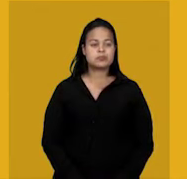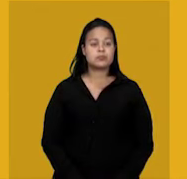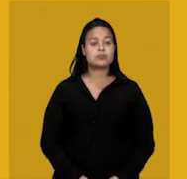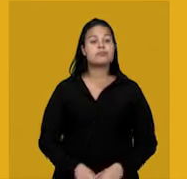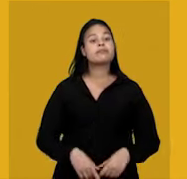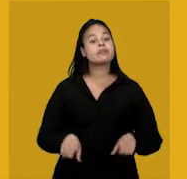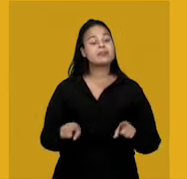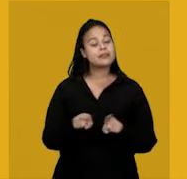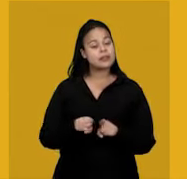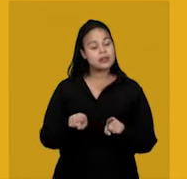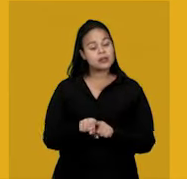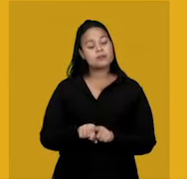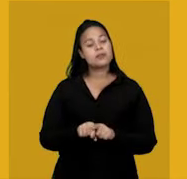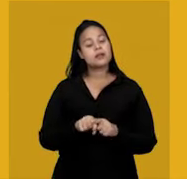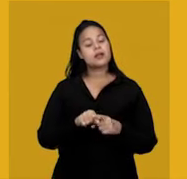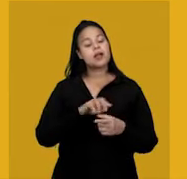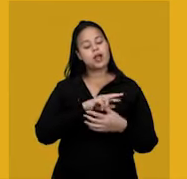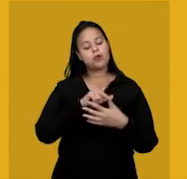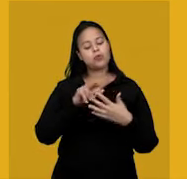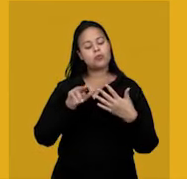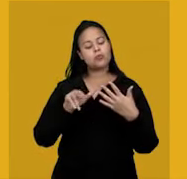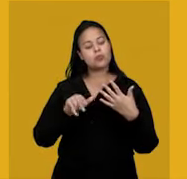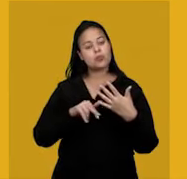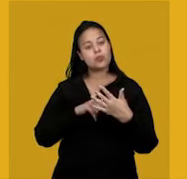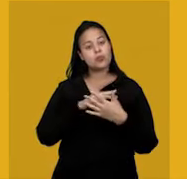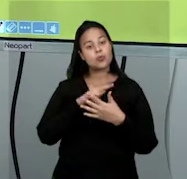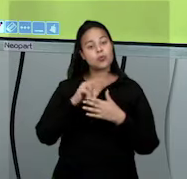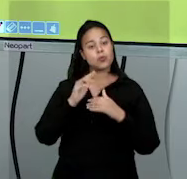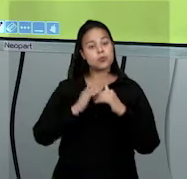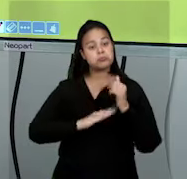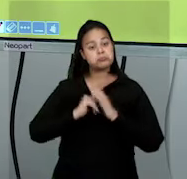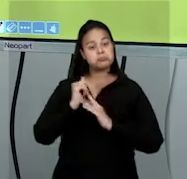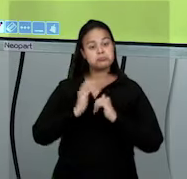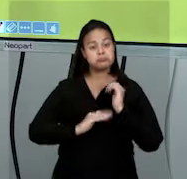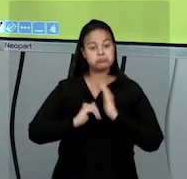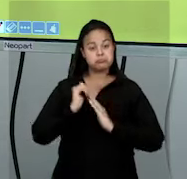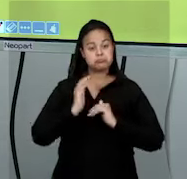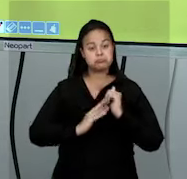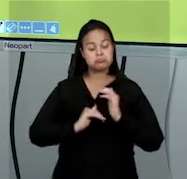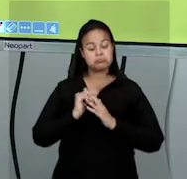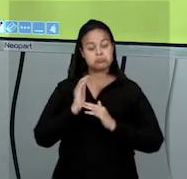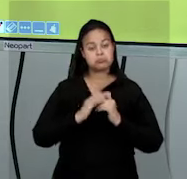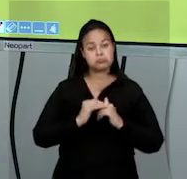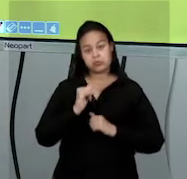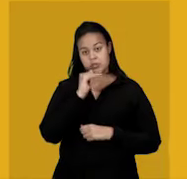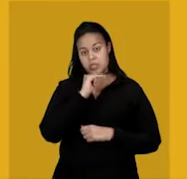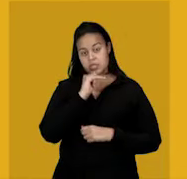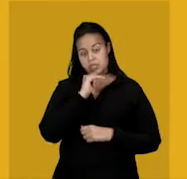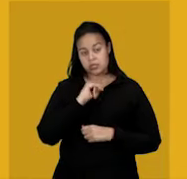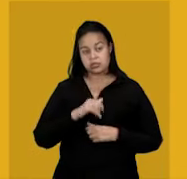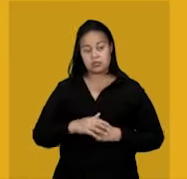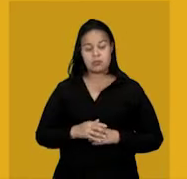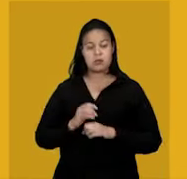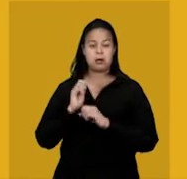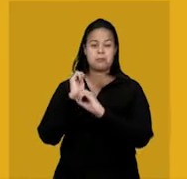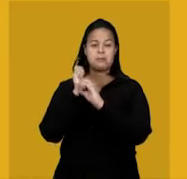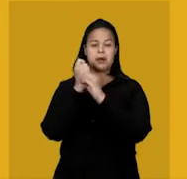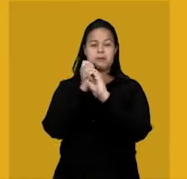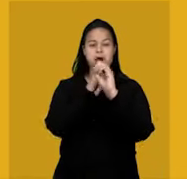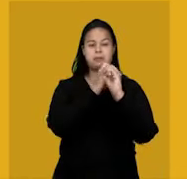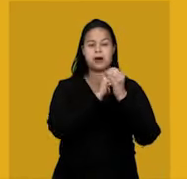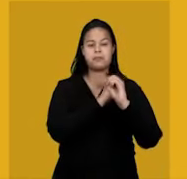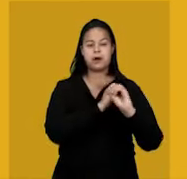E também alguns trabalhos, como, por exemplo, quem trabalha na construção civil.